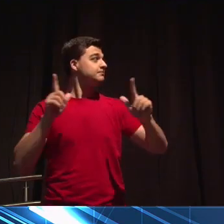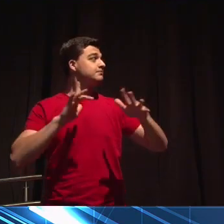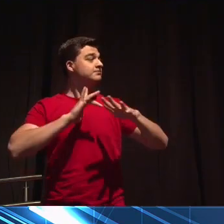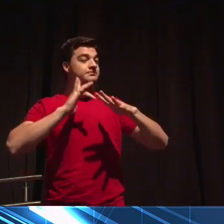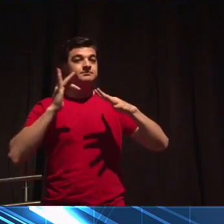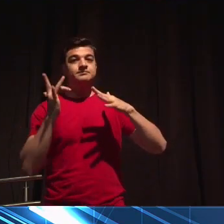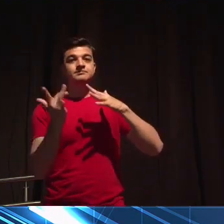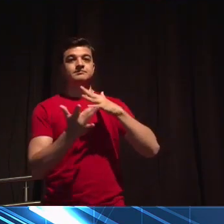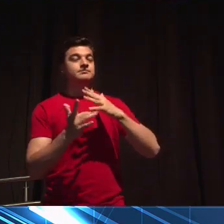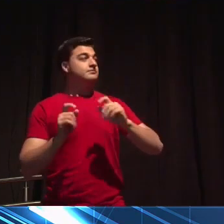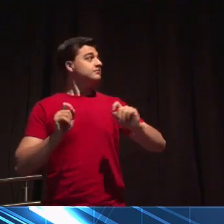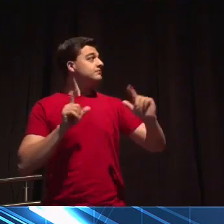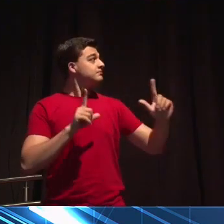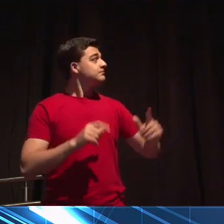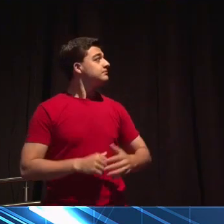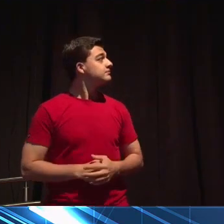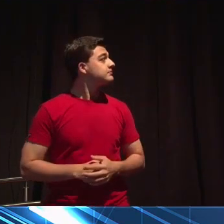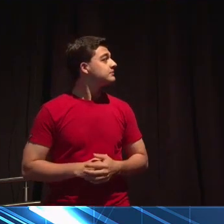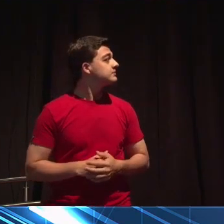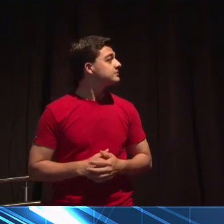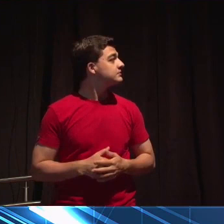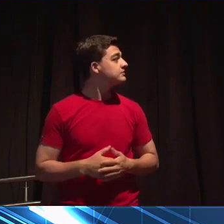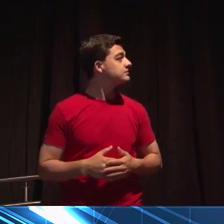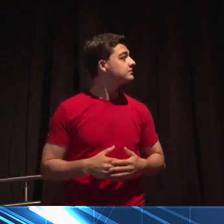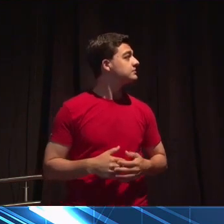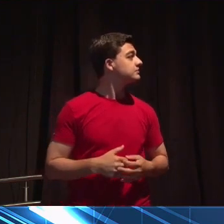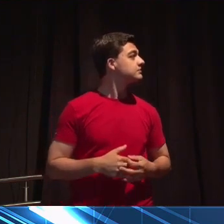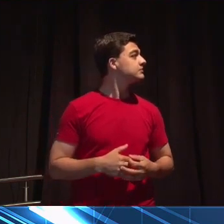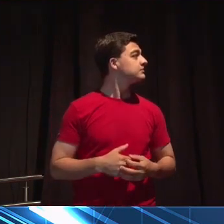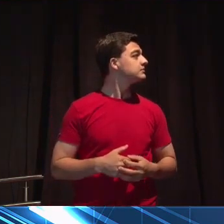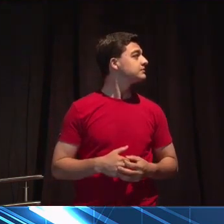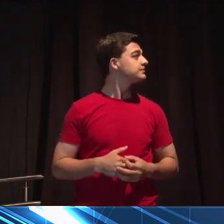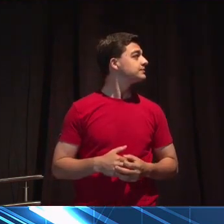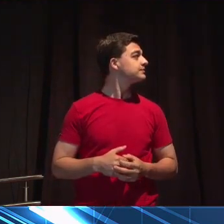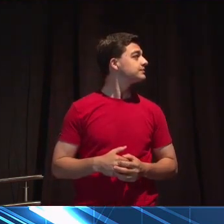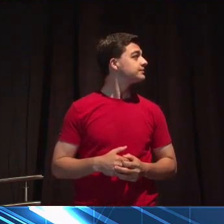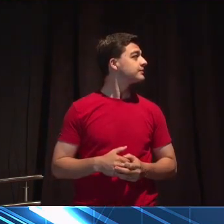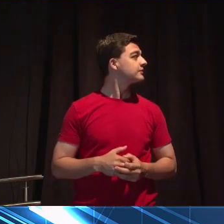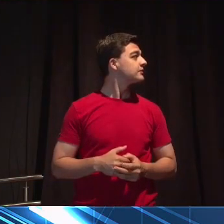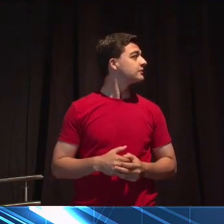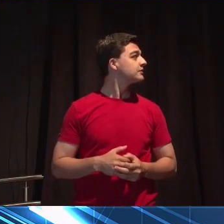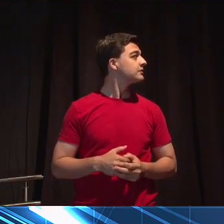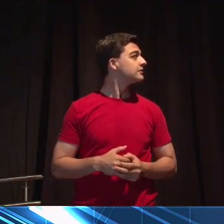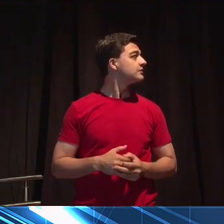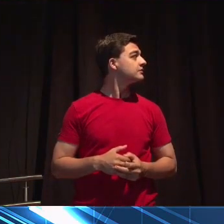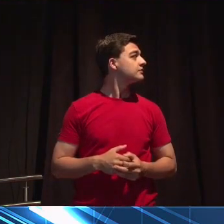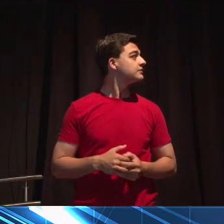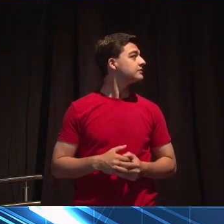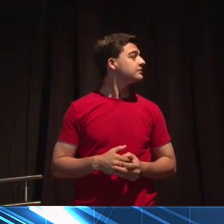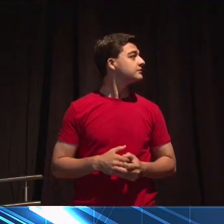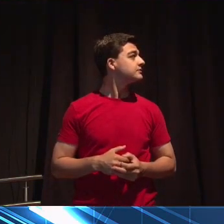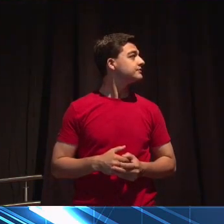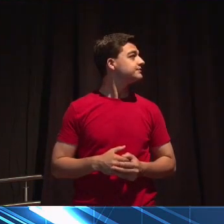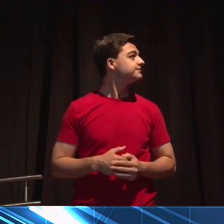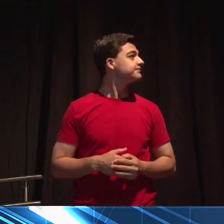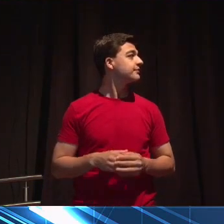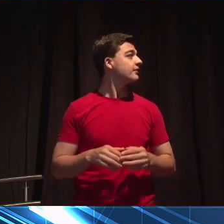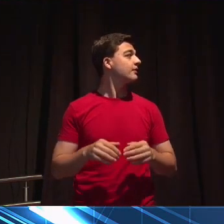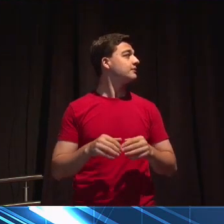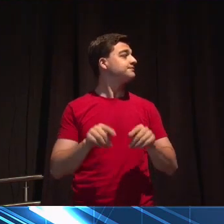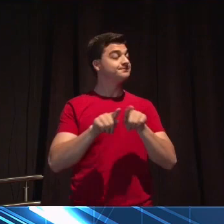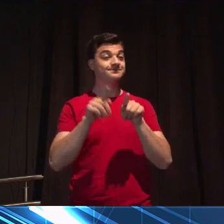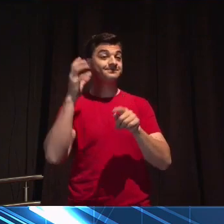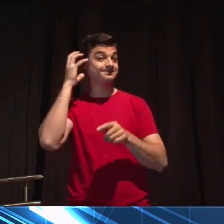né? Qualquer coisa, me chamem lá. E não esqueçam o podcast lá, tá legal. Estou empolgado com o podcast.